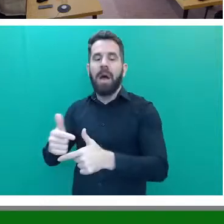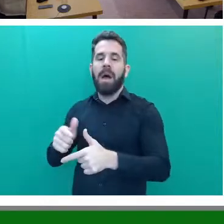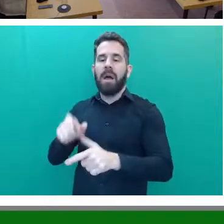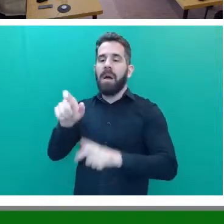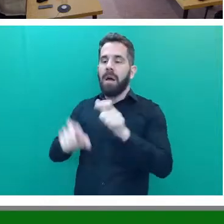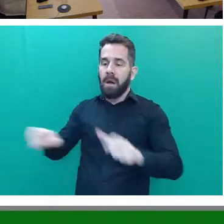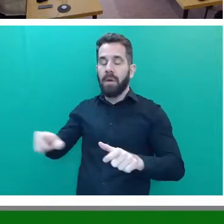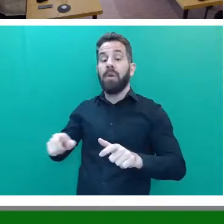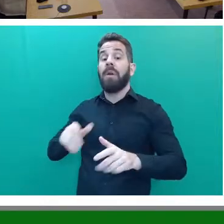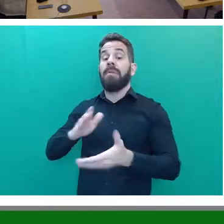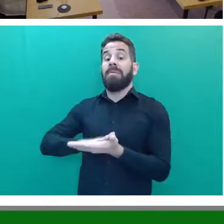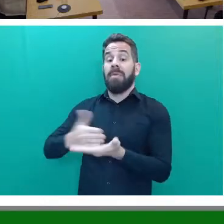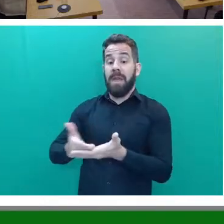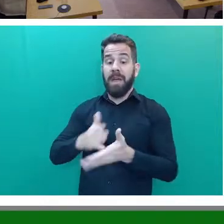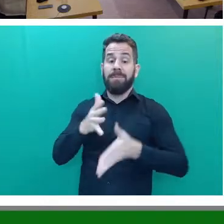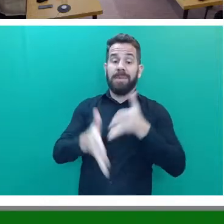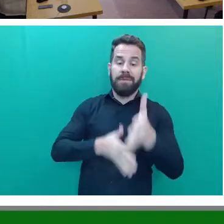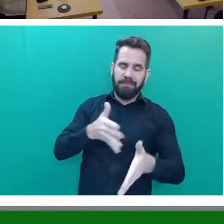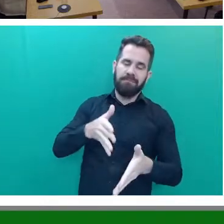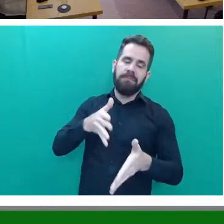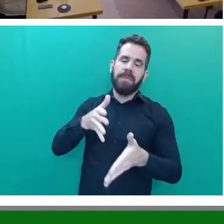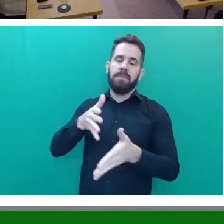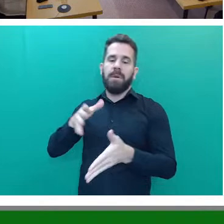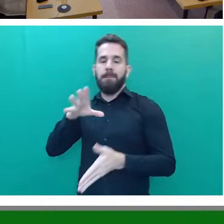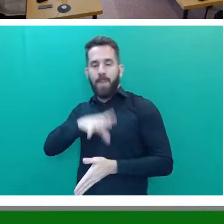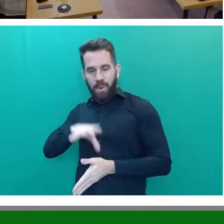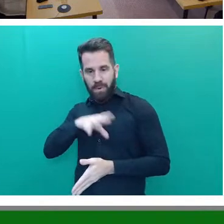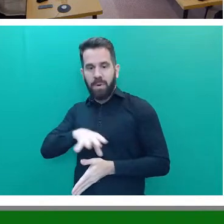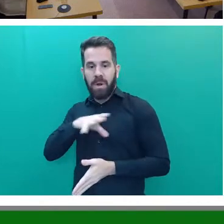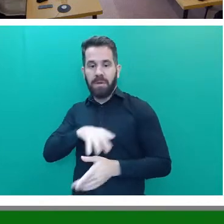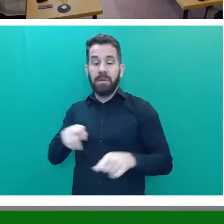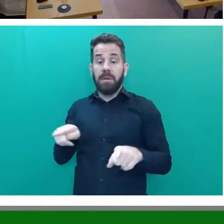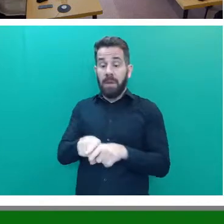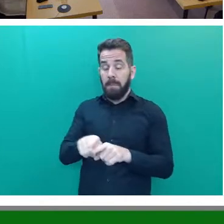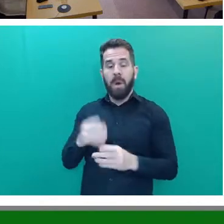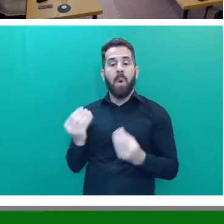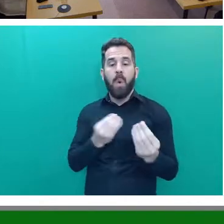Eu vou te fazer algumas perguntas, né, alguns questionamentos